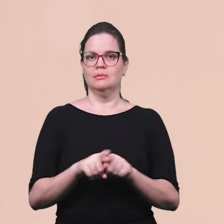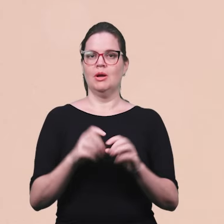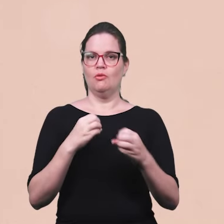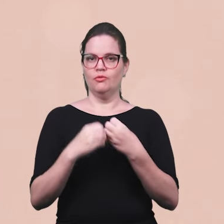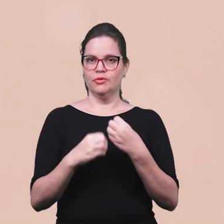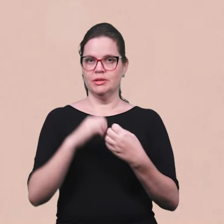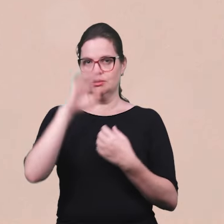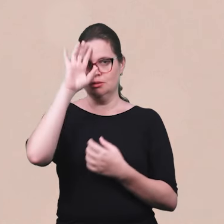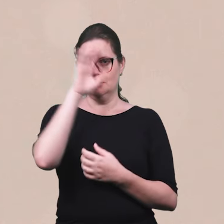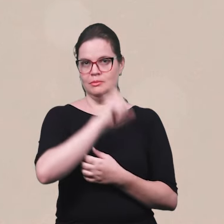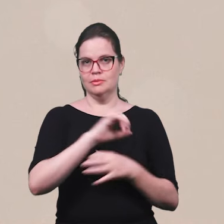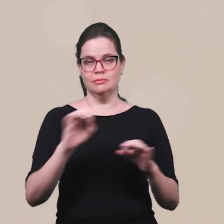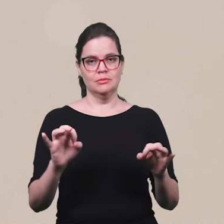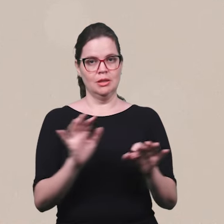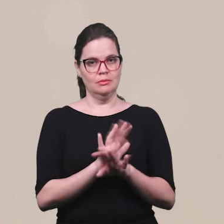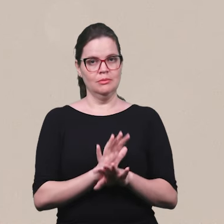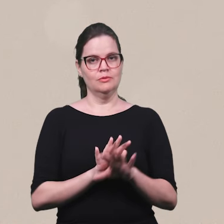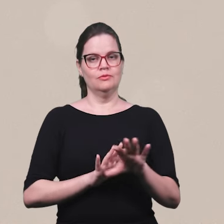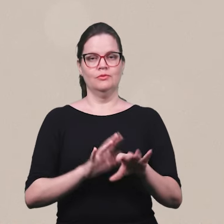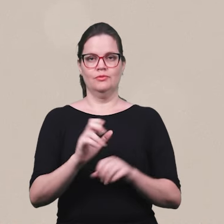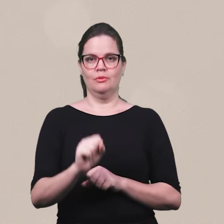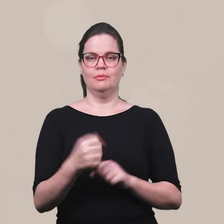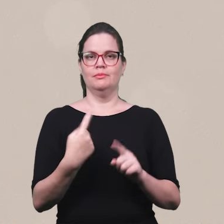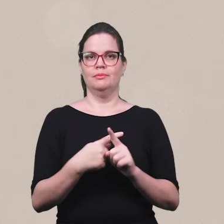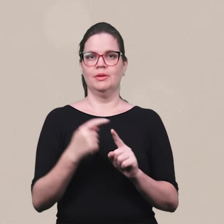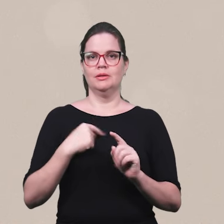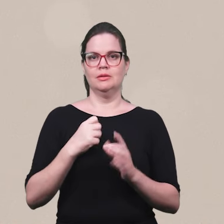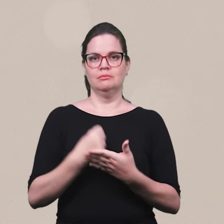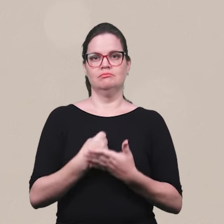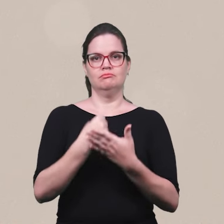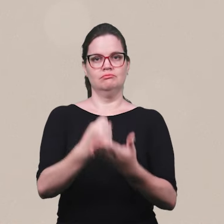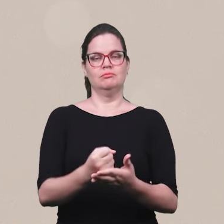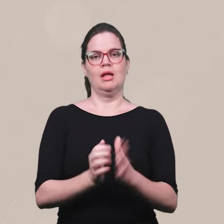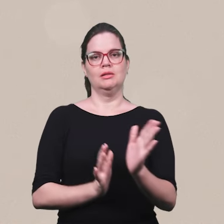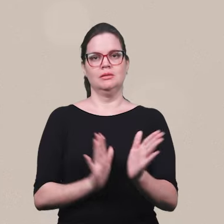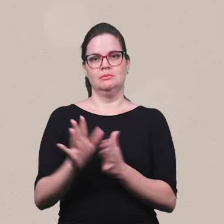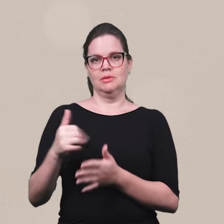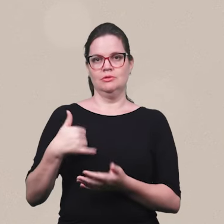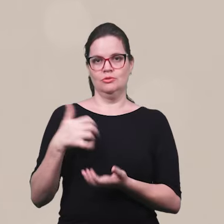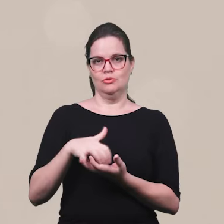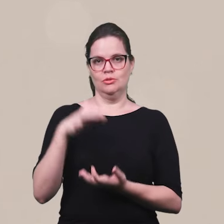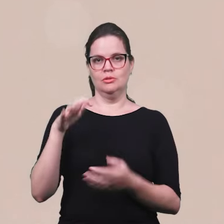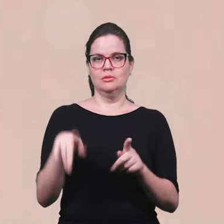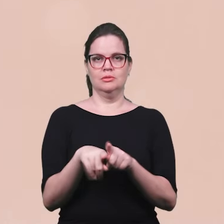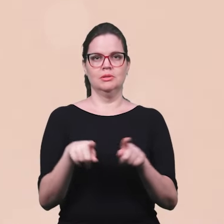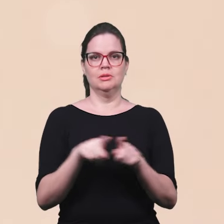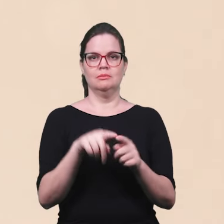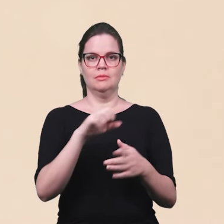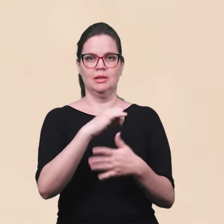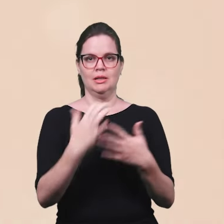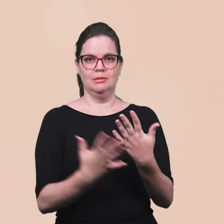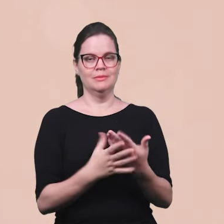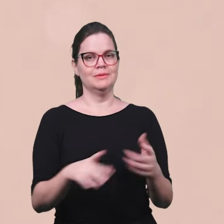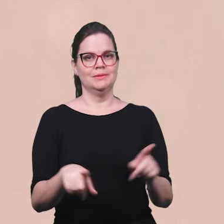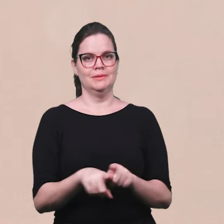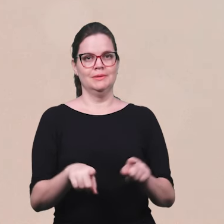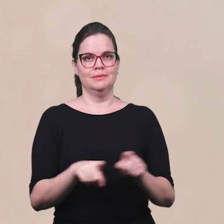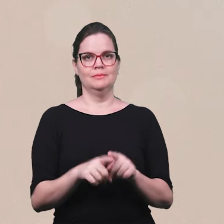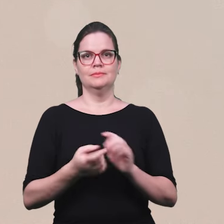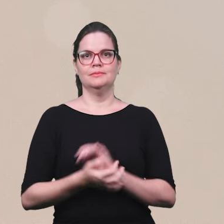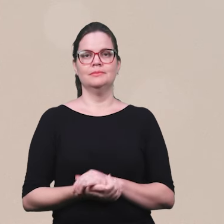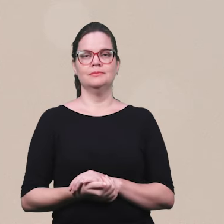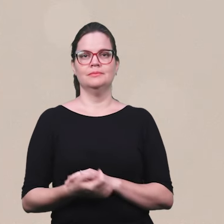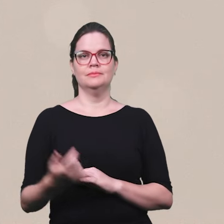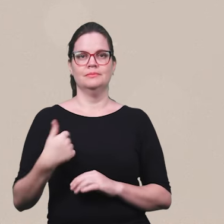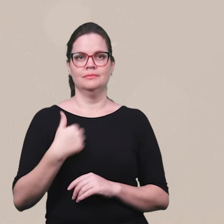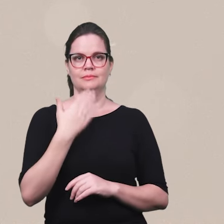participaram, fizeram a oficina e se formaram. Além do trabalho de acessibilidade com idosos, estão com esse trabalho de Libras. Eu